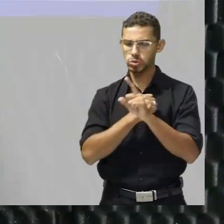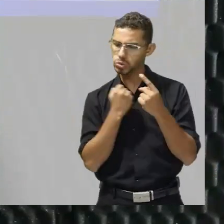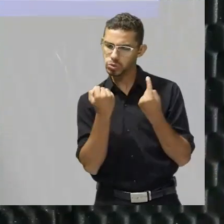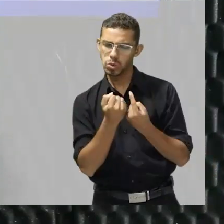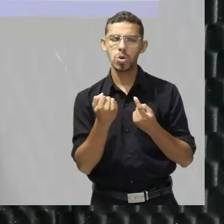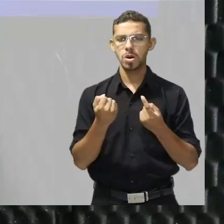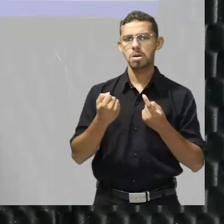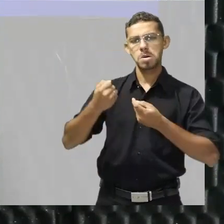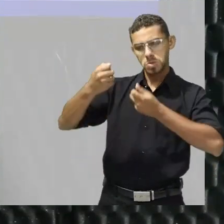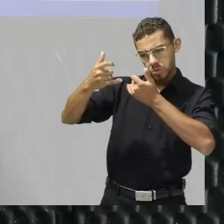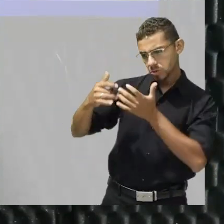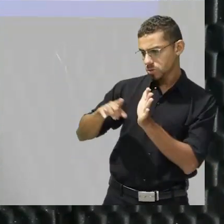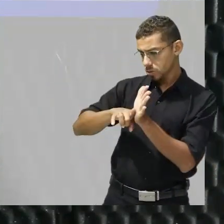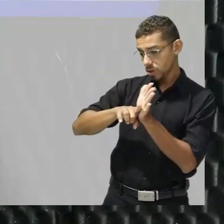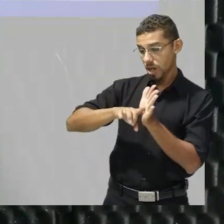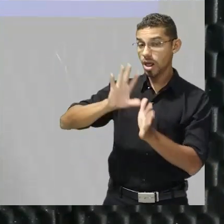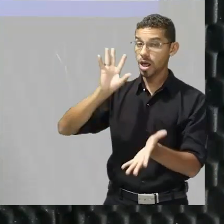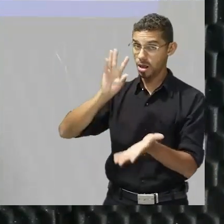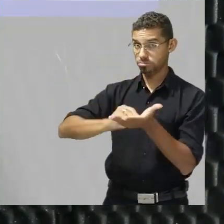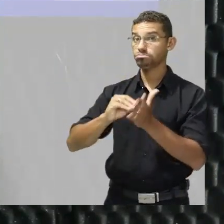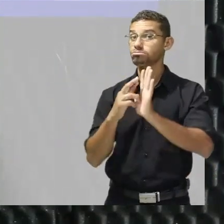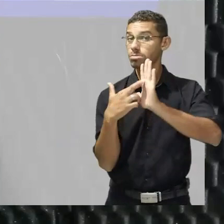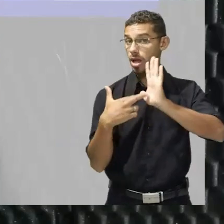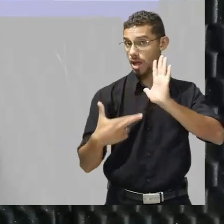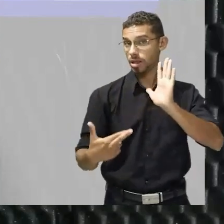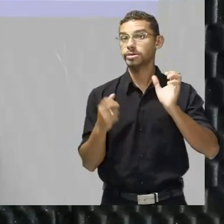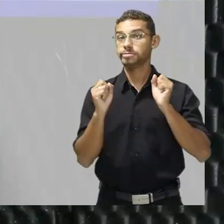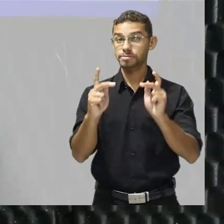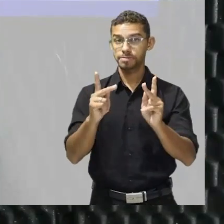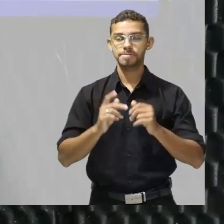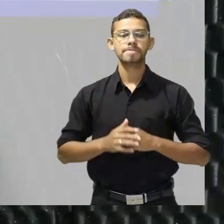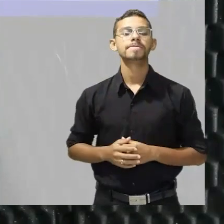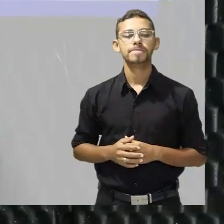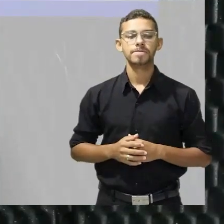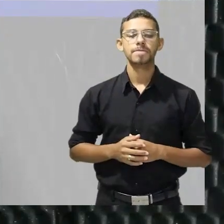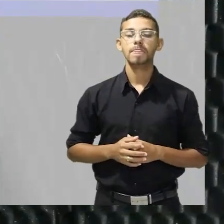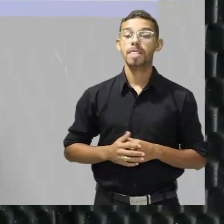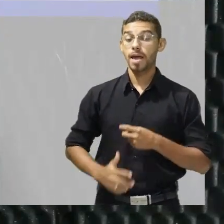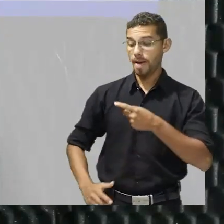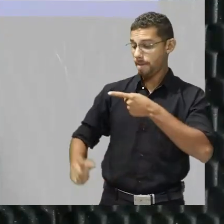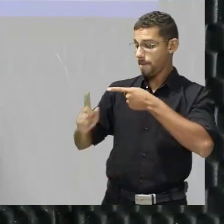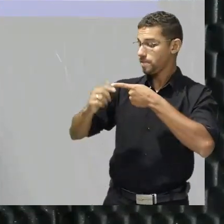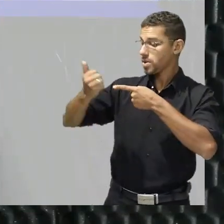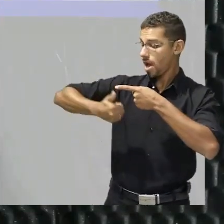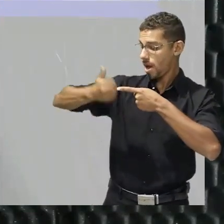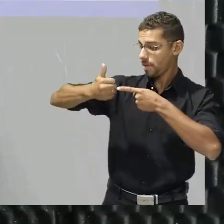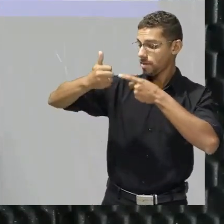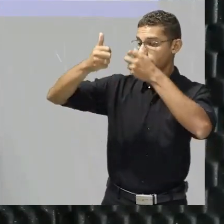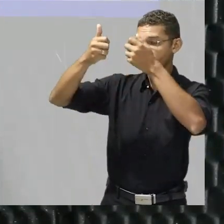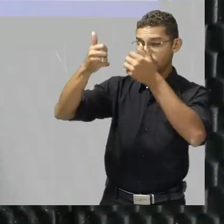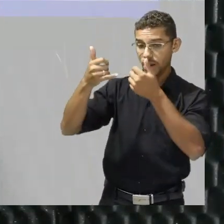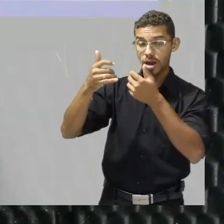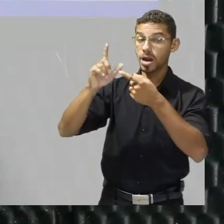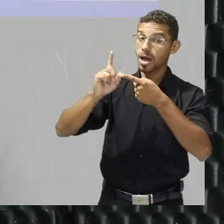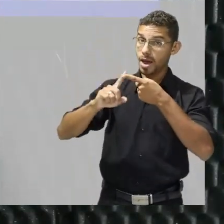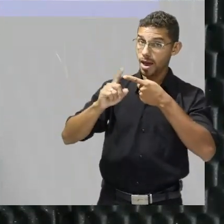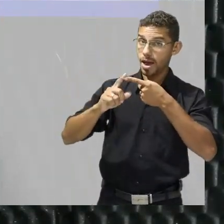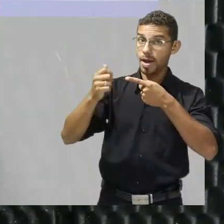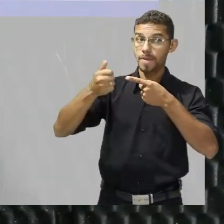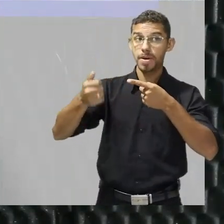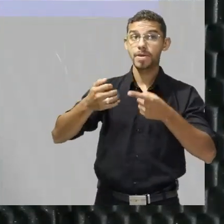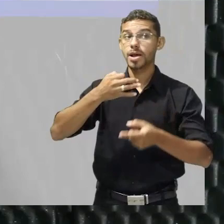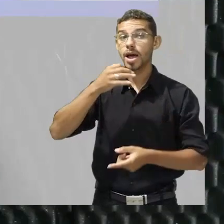para colocar na sua redação Então a primeira que nós vimos a explicação se deparou ali com aquele tema